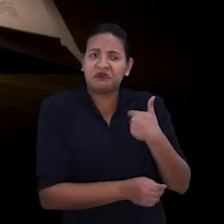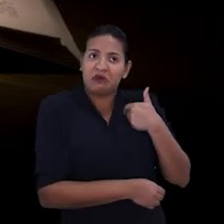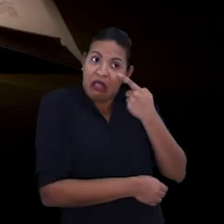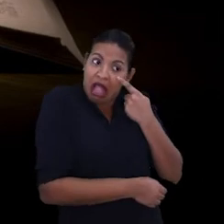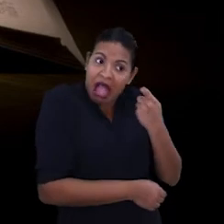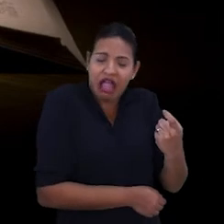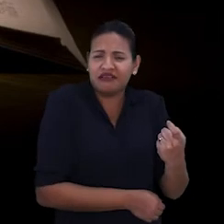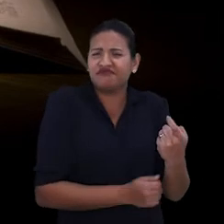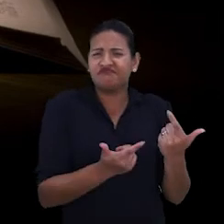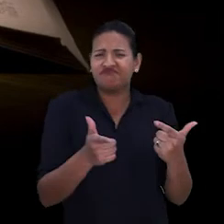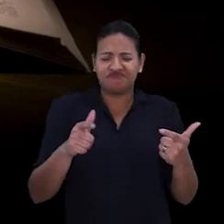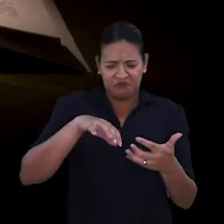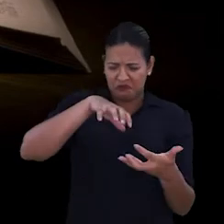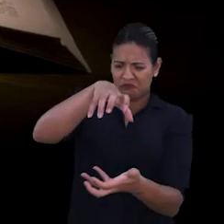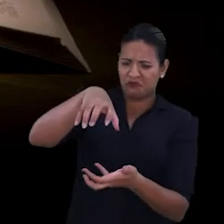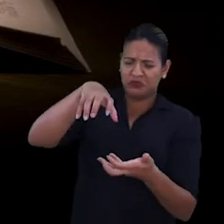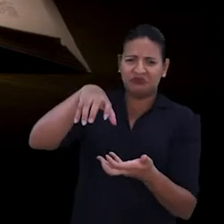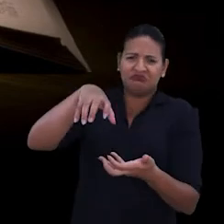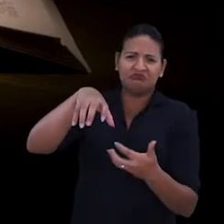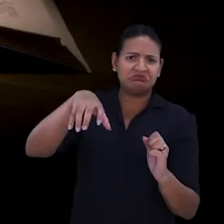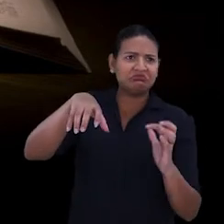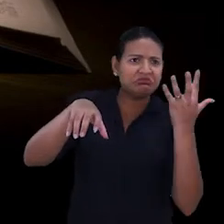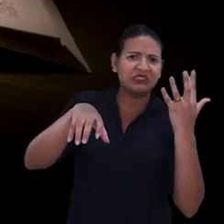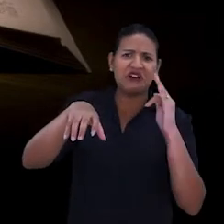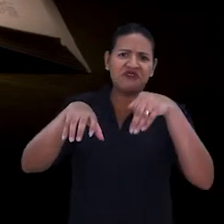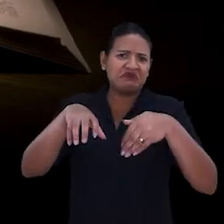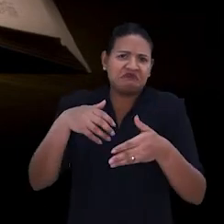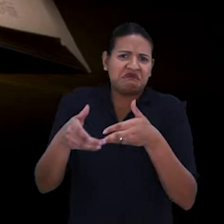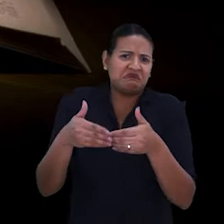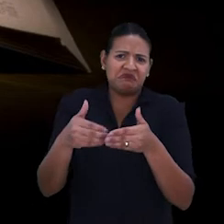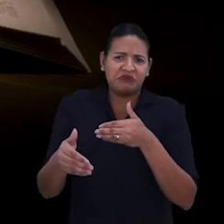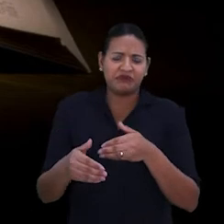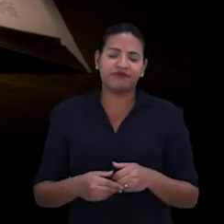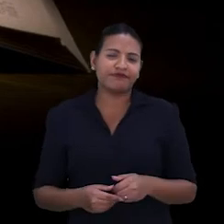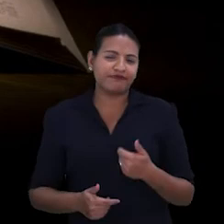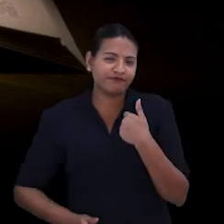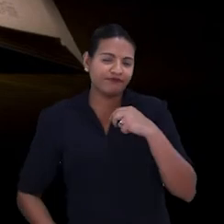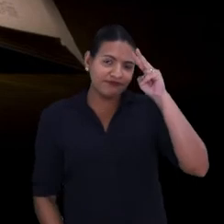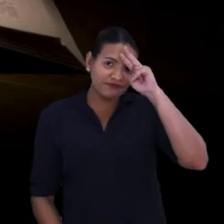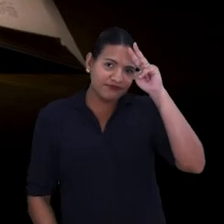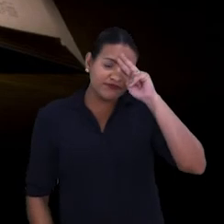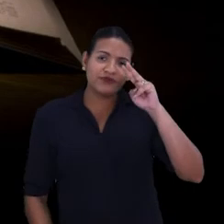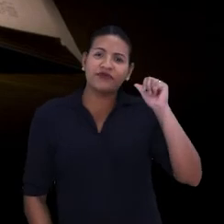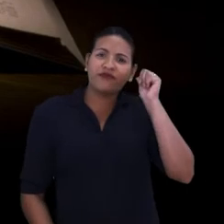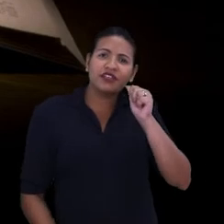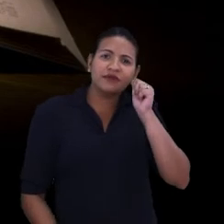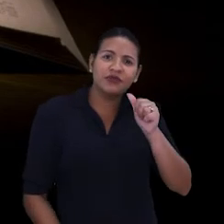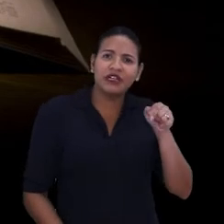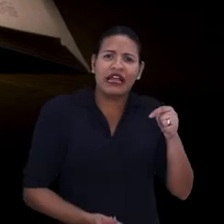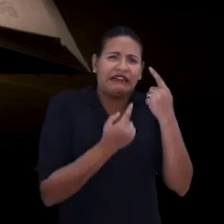interessava nem o seu começo, nem o seu fim. Lembro-me, porém, vagamente, de umas mulheres nervosas que